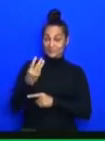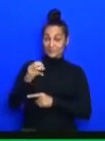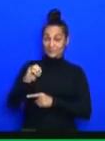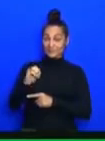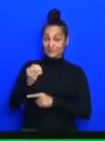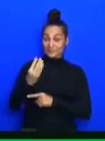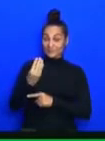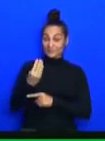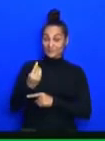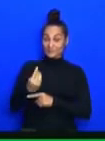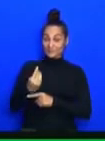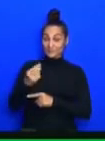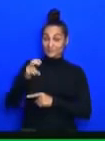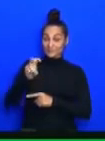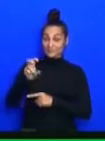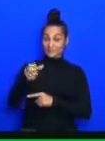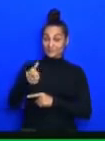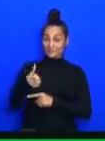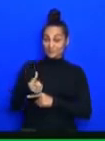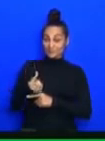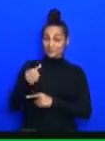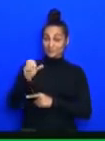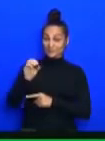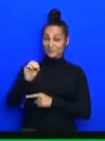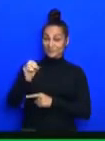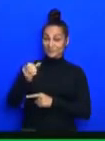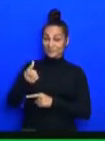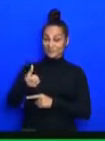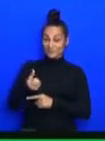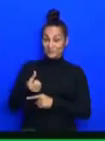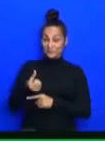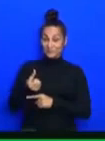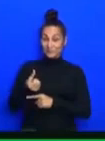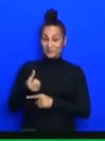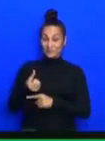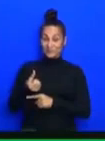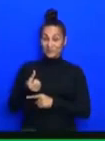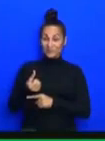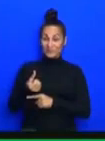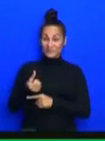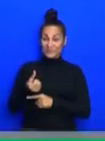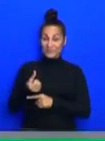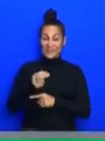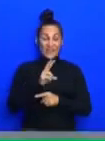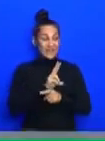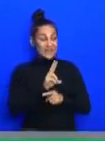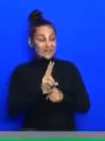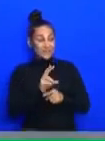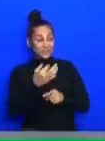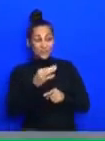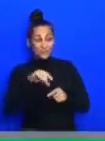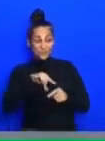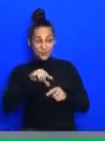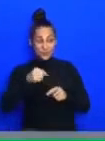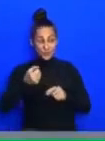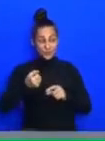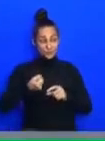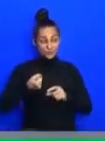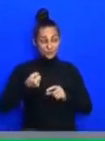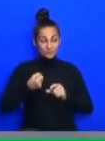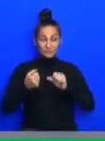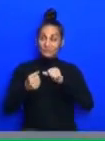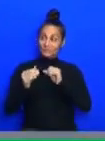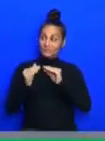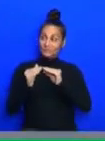38, 30, 41, 56 e 06. As auditoras confirmam as bolas